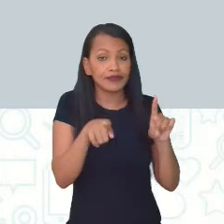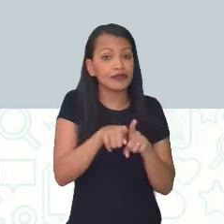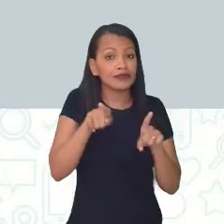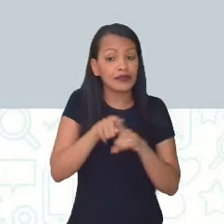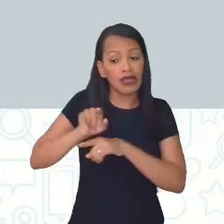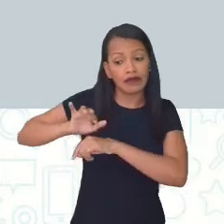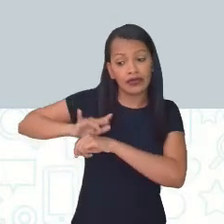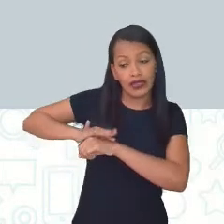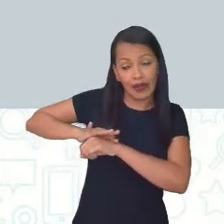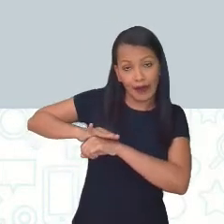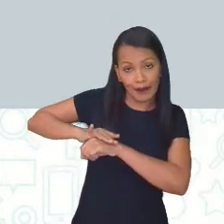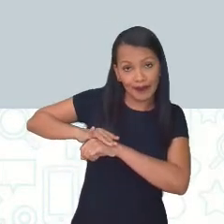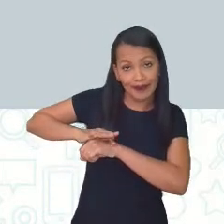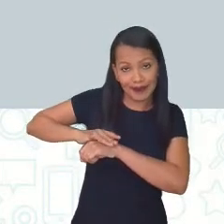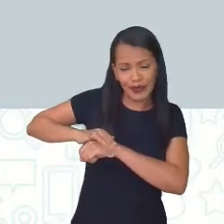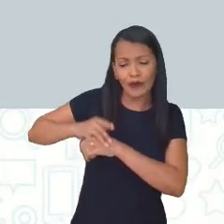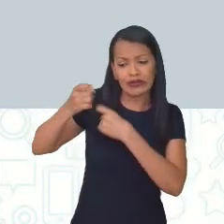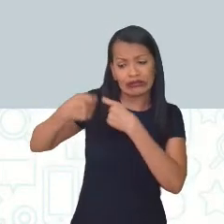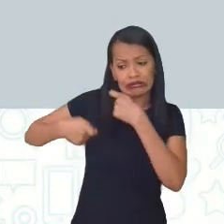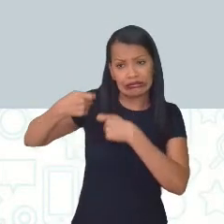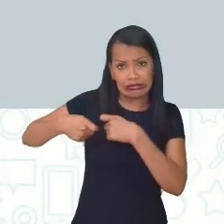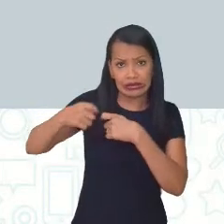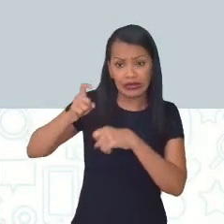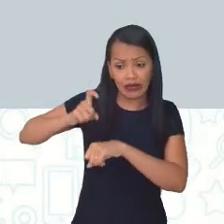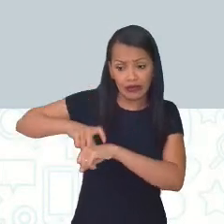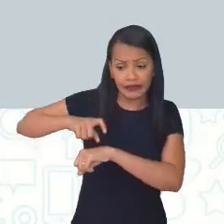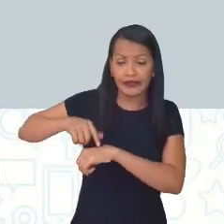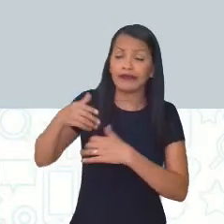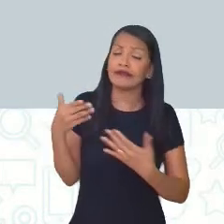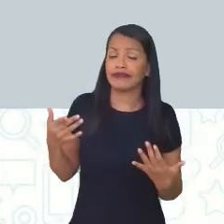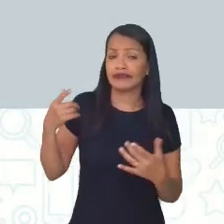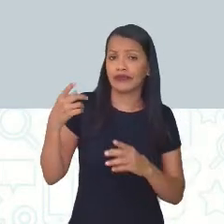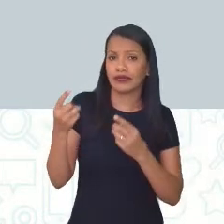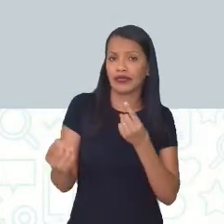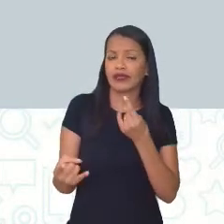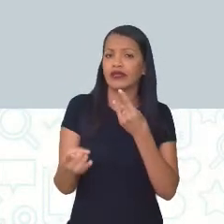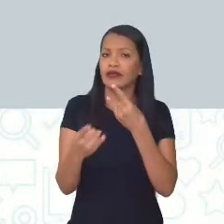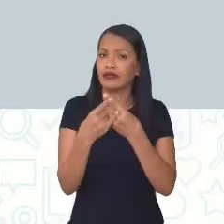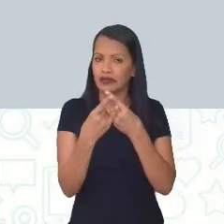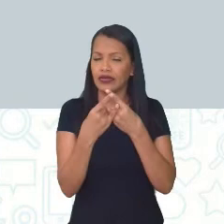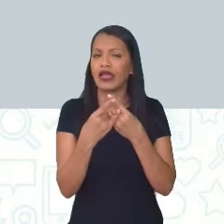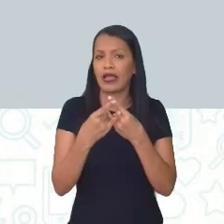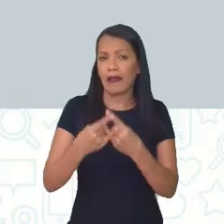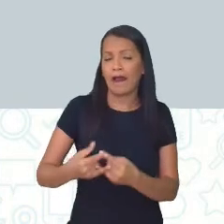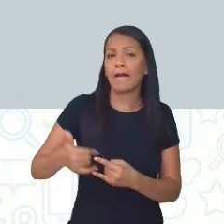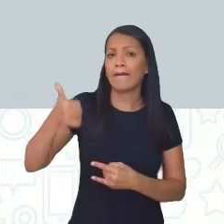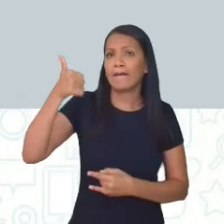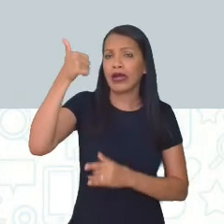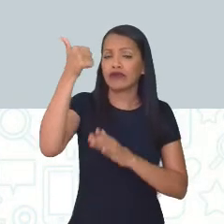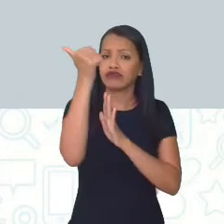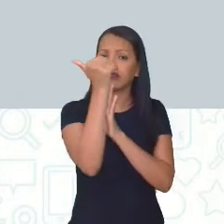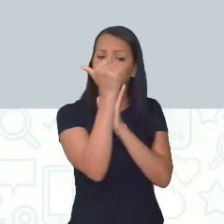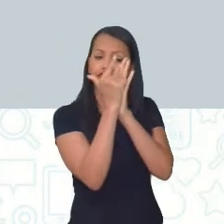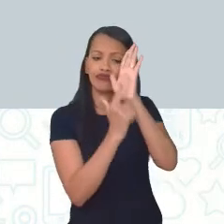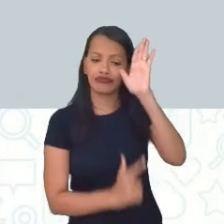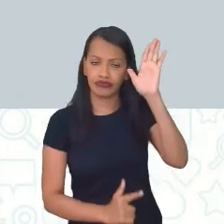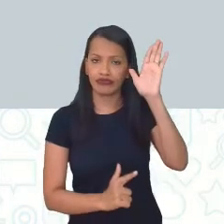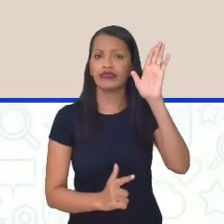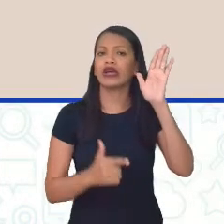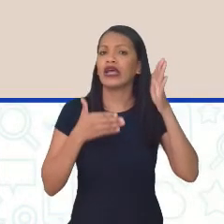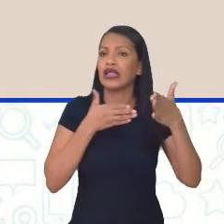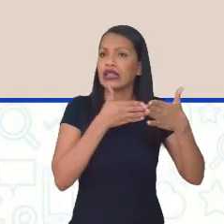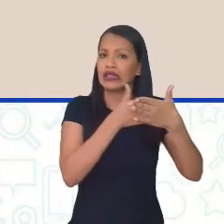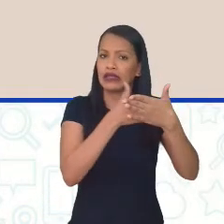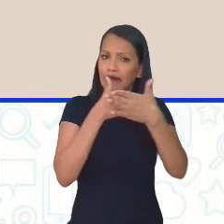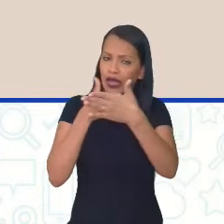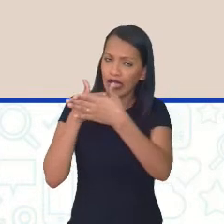das infecções sexualmente transmissíveis. Então, a camisinha, ela está na lista do contraceptivo de